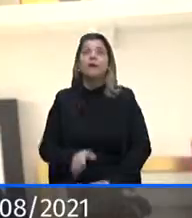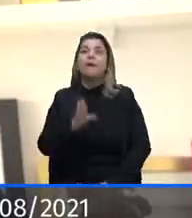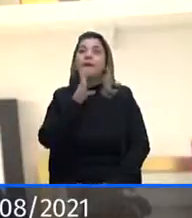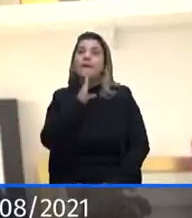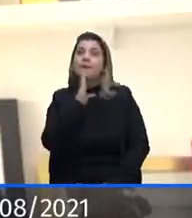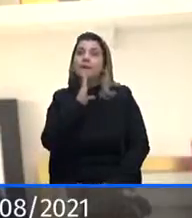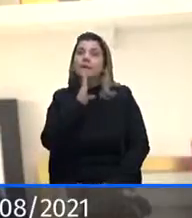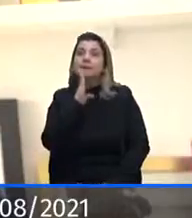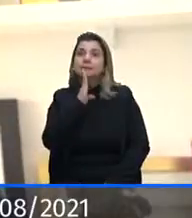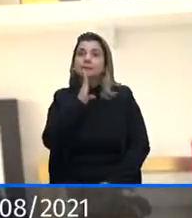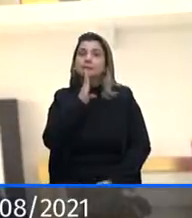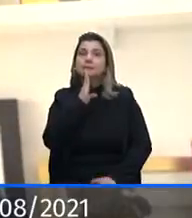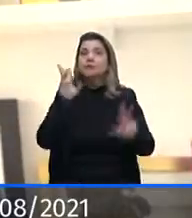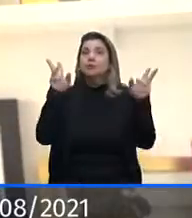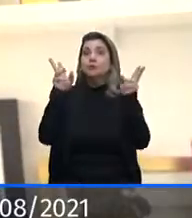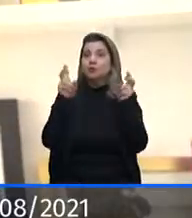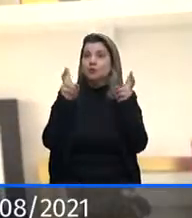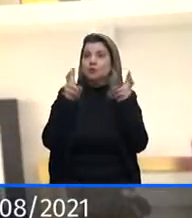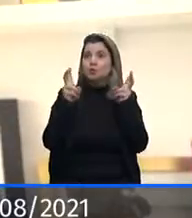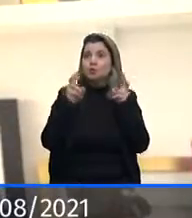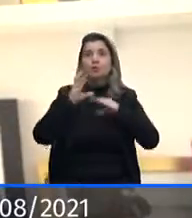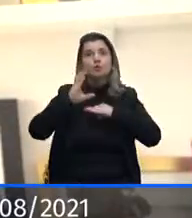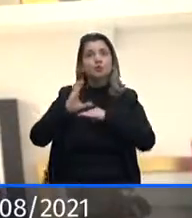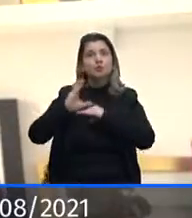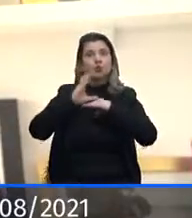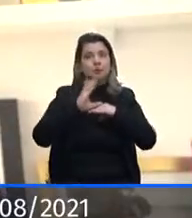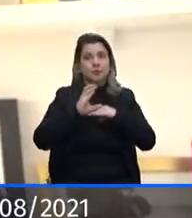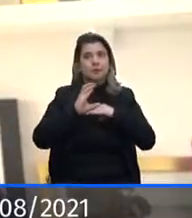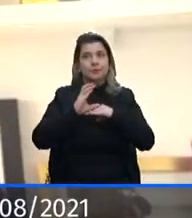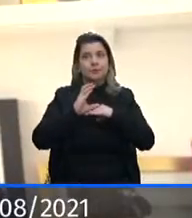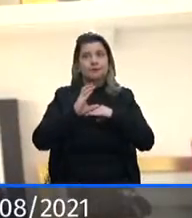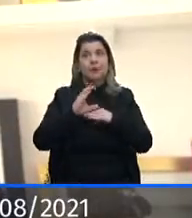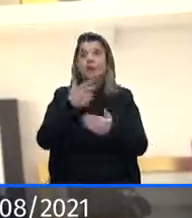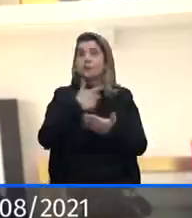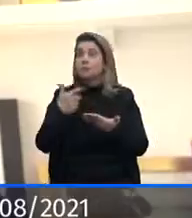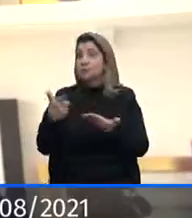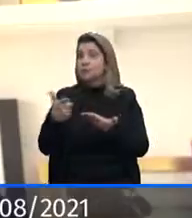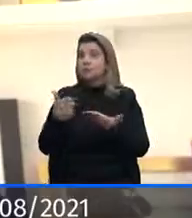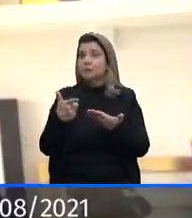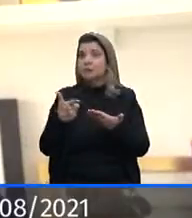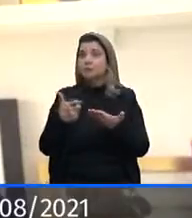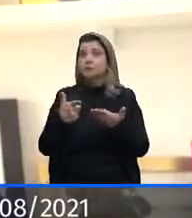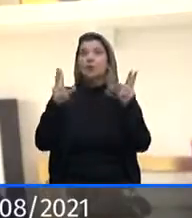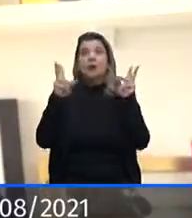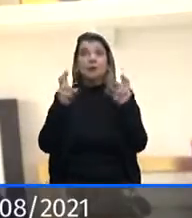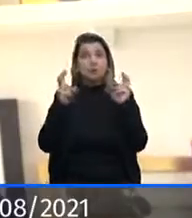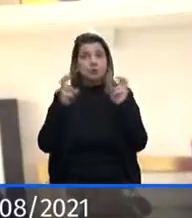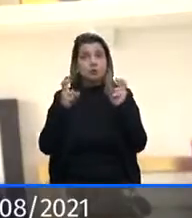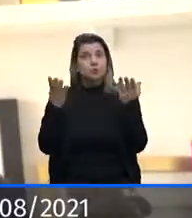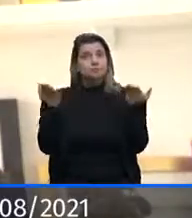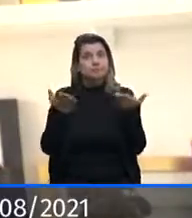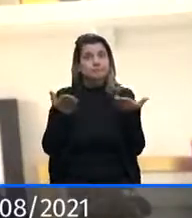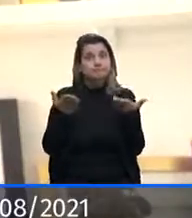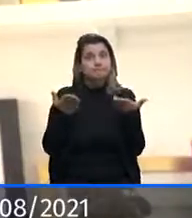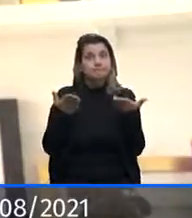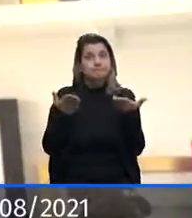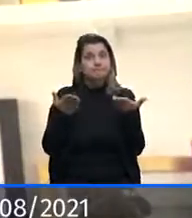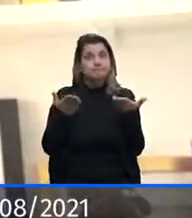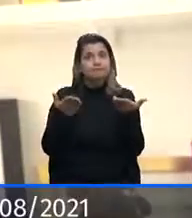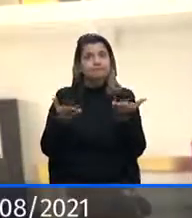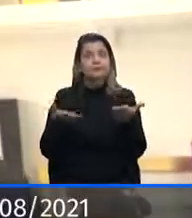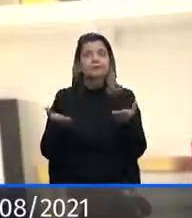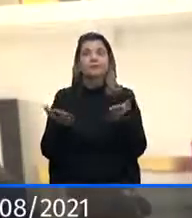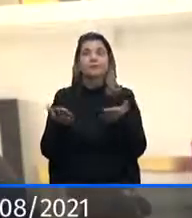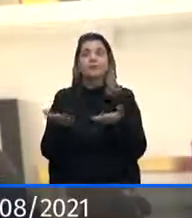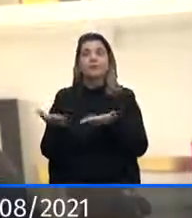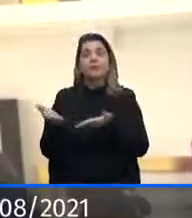Conhecimento de matérias da alçada da comissão. Não havendo matéria para esse período, passaremos à ordem do dia.